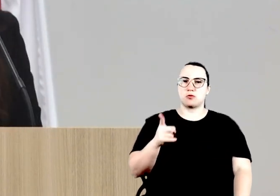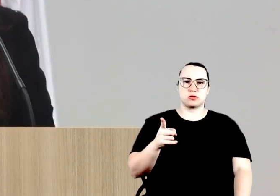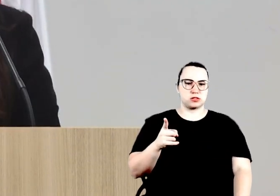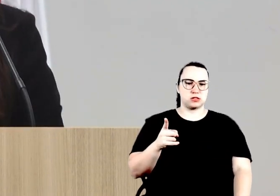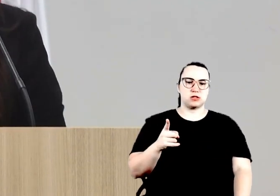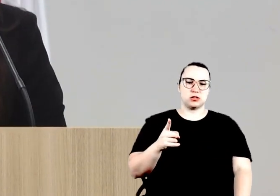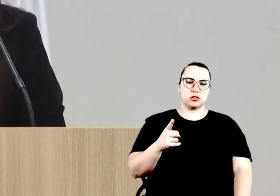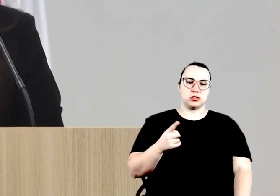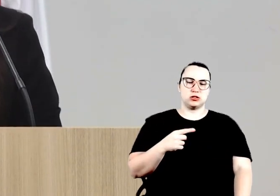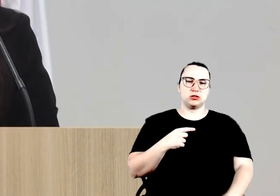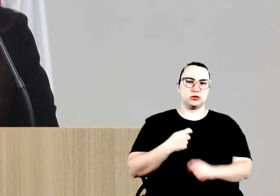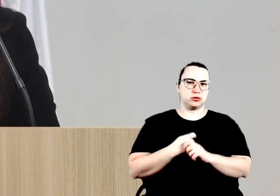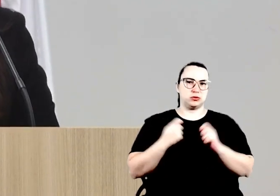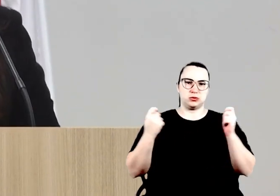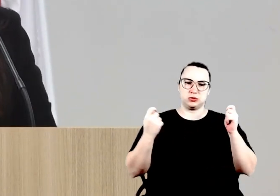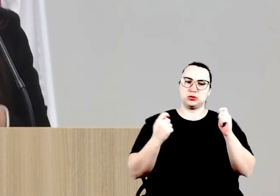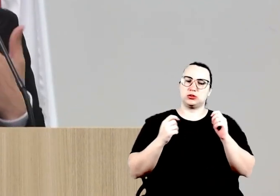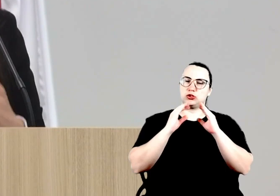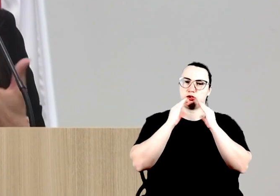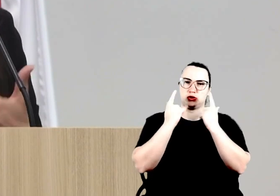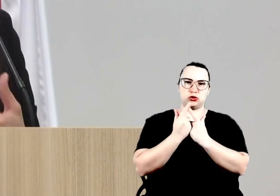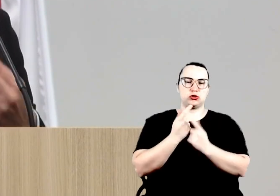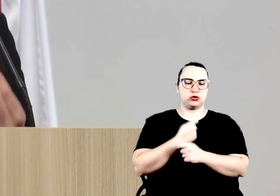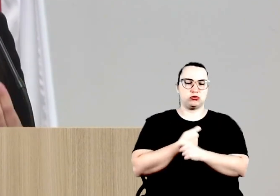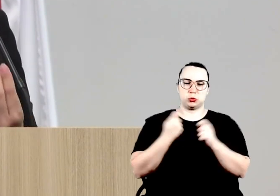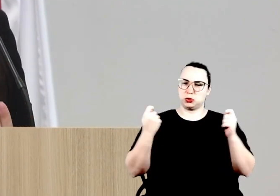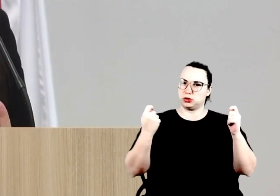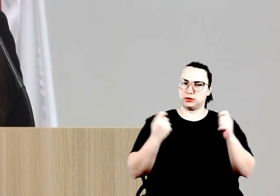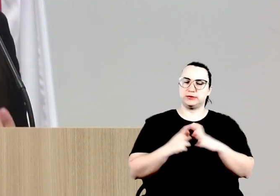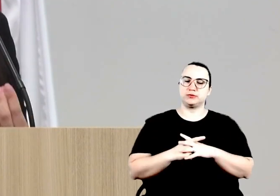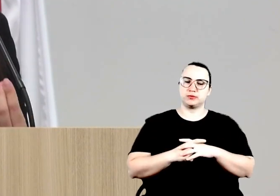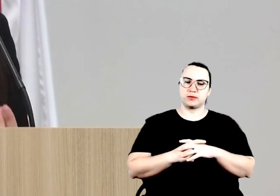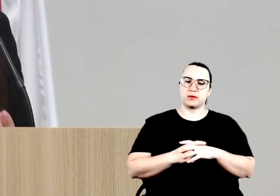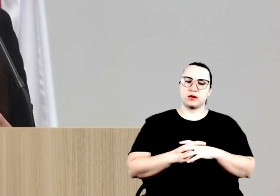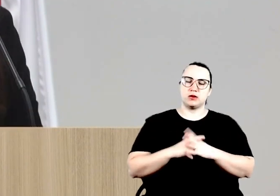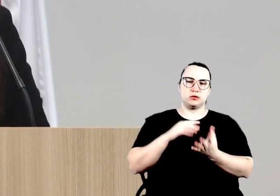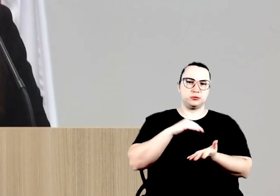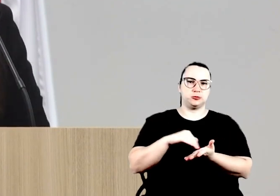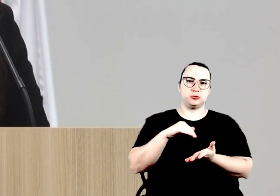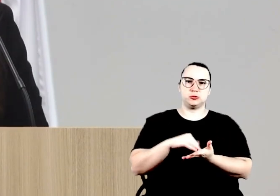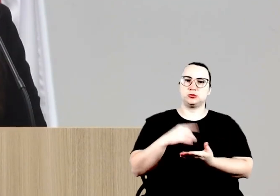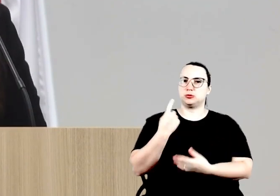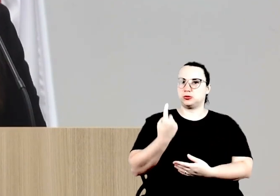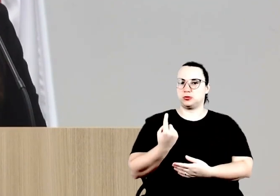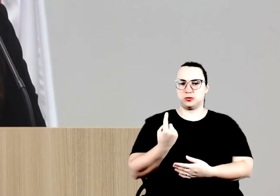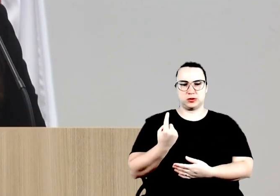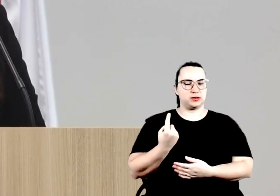sozinho, é impossível o legislativo sozinho, e é impossível uma secretaria dar conta disso.